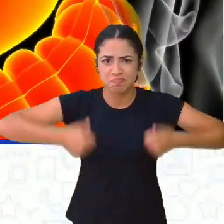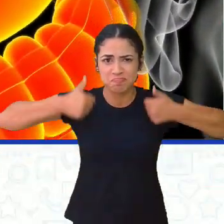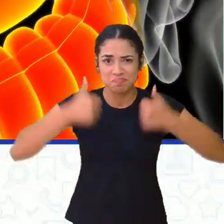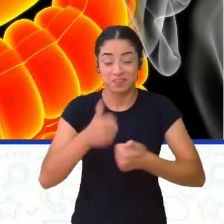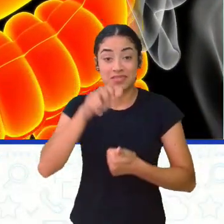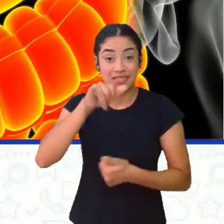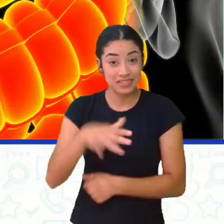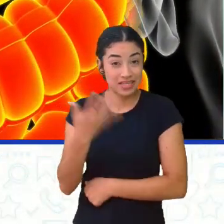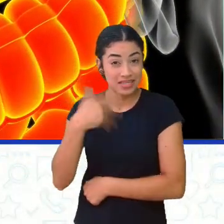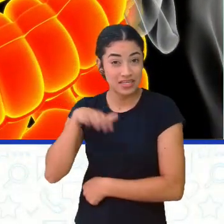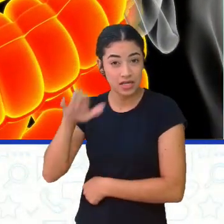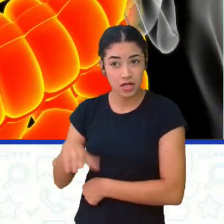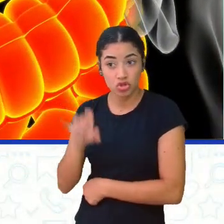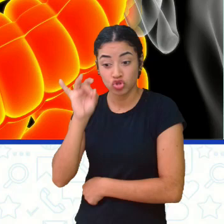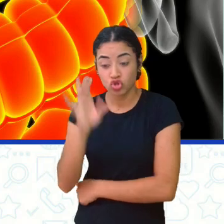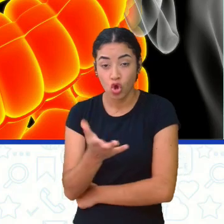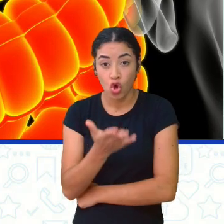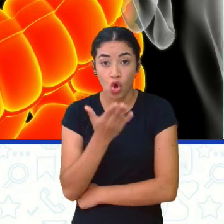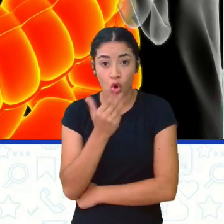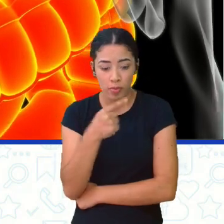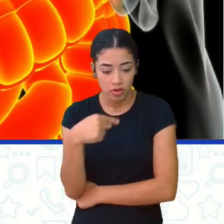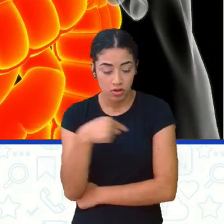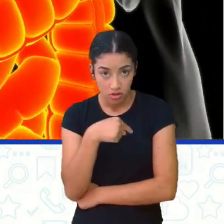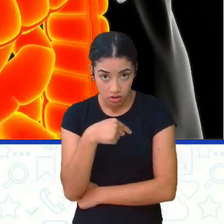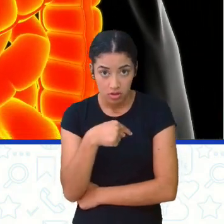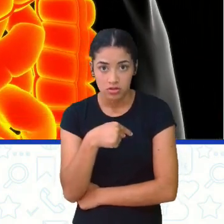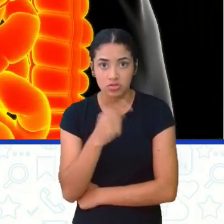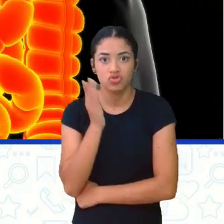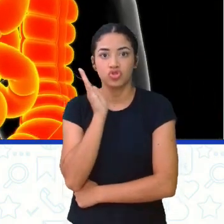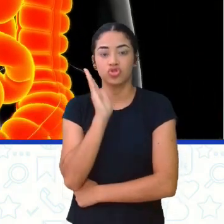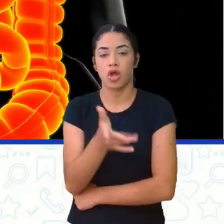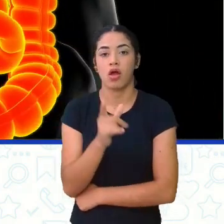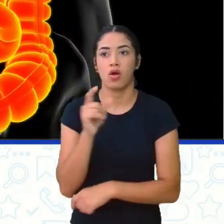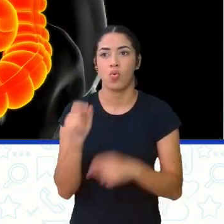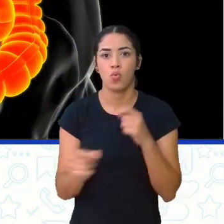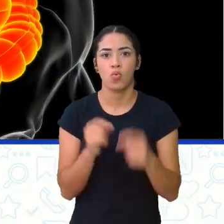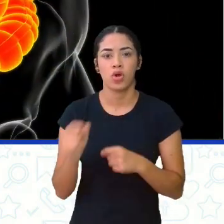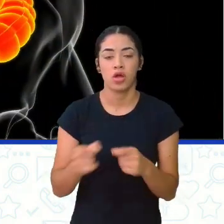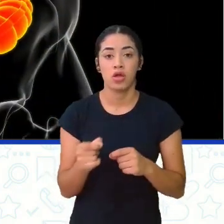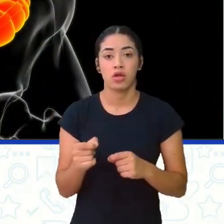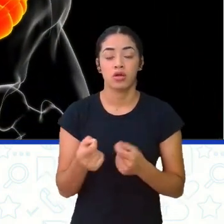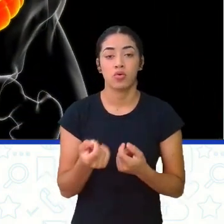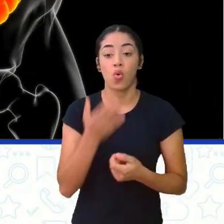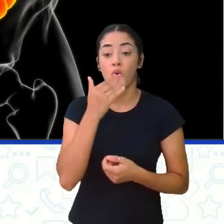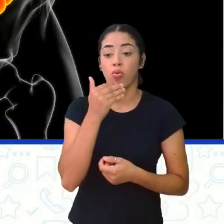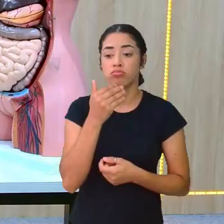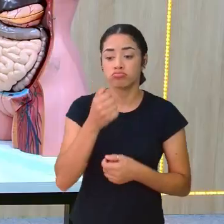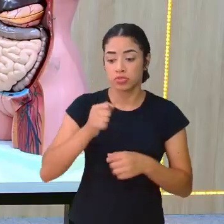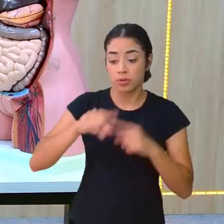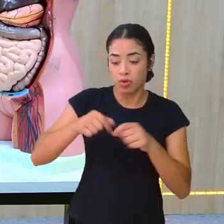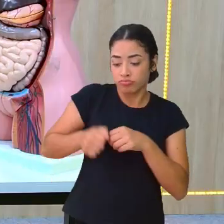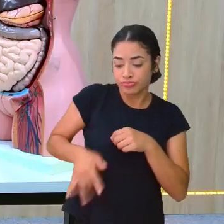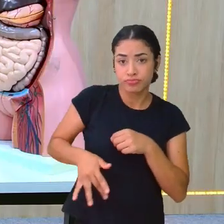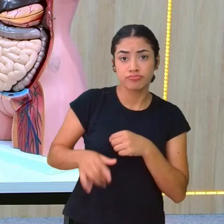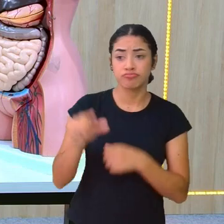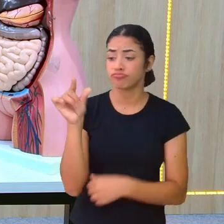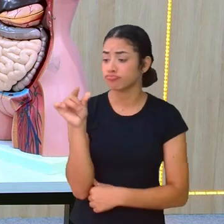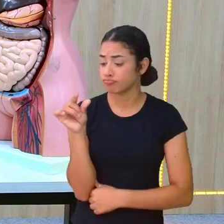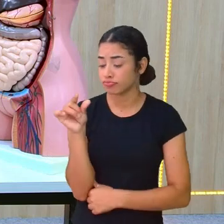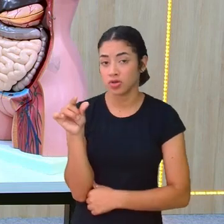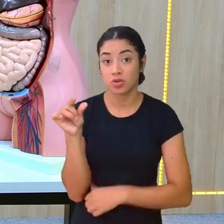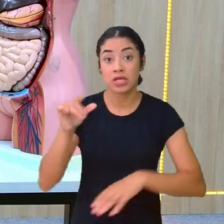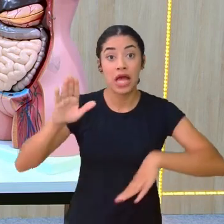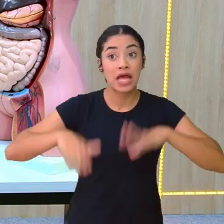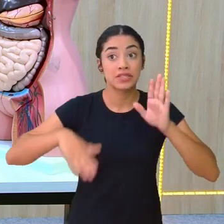criança, quando apenas se alimentam de leite materno, ela defeca pouco. tem poucas fezes. Muitas vezes aquelas